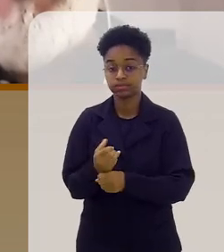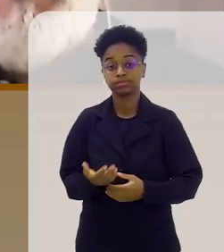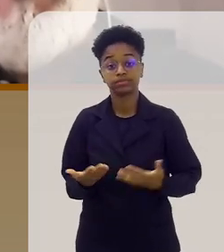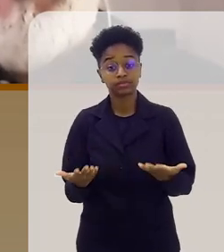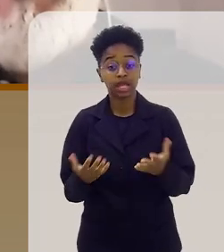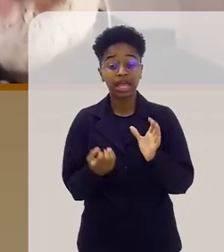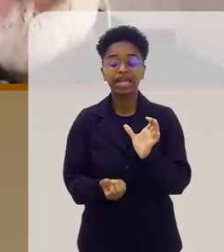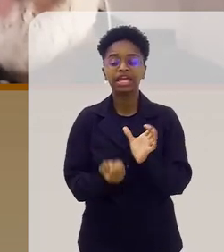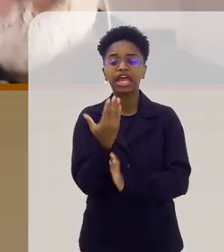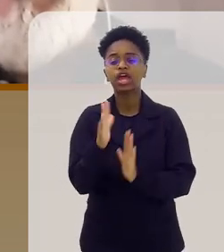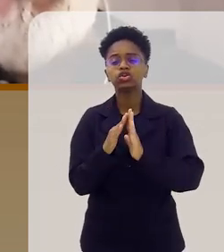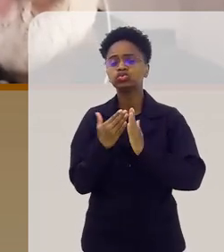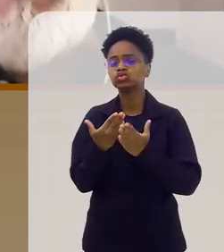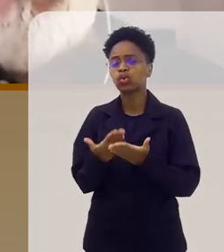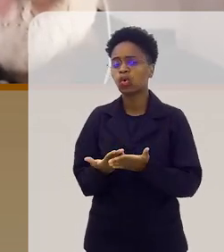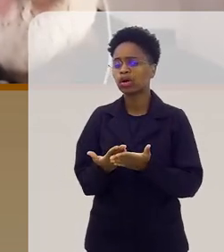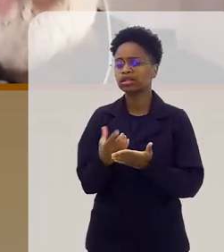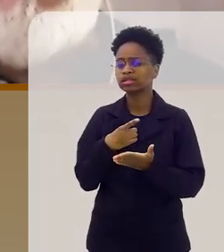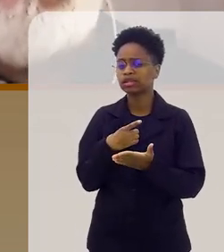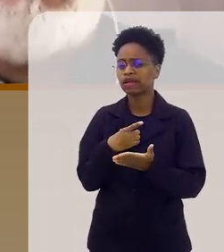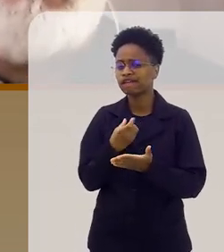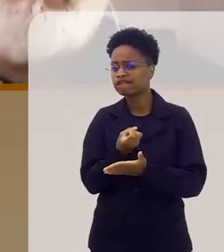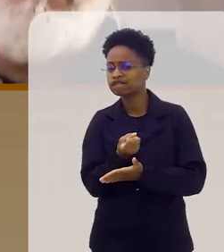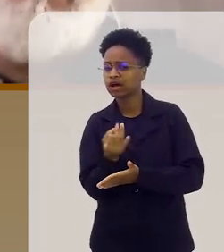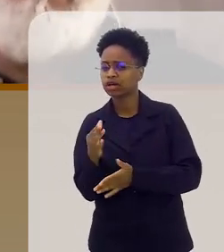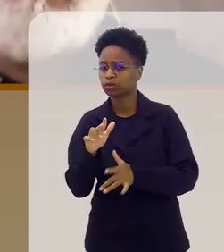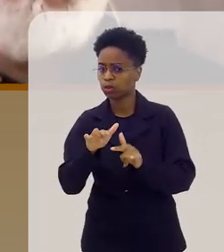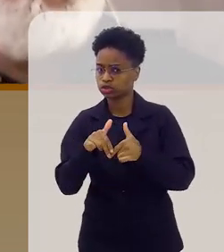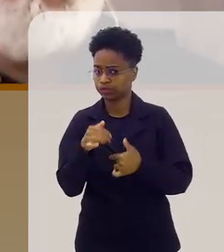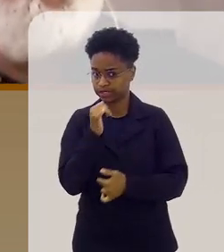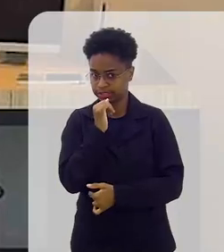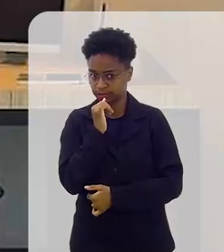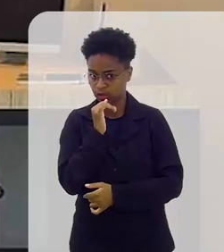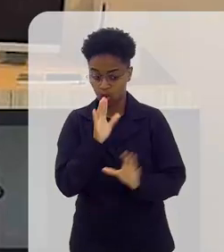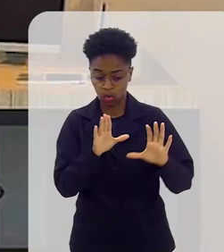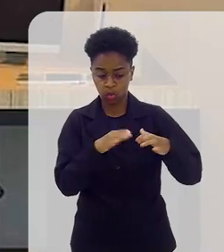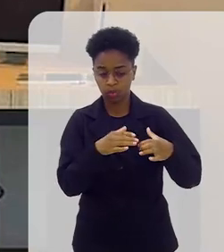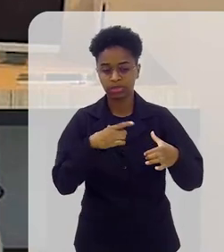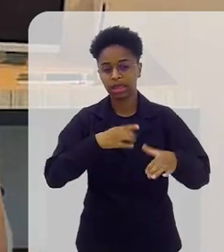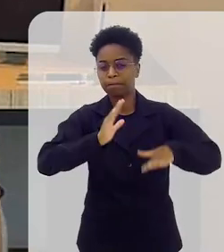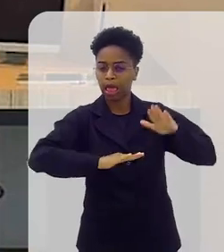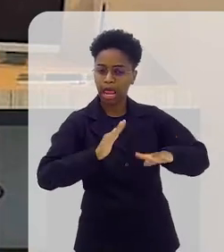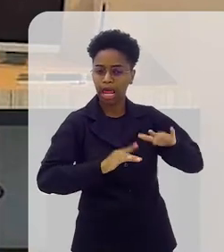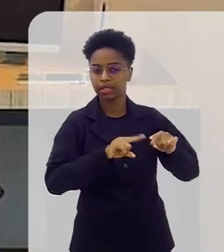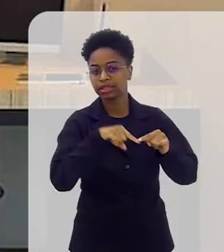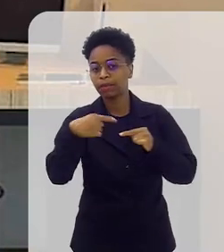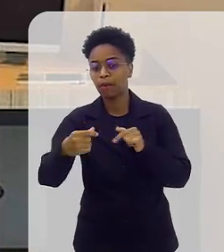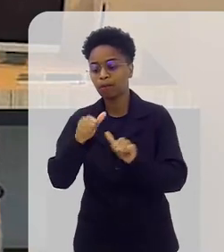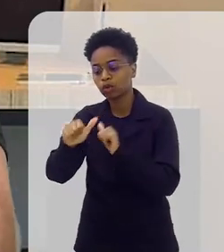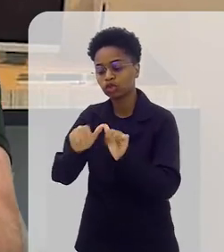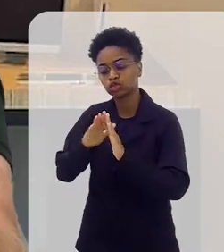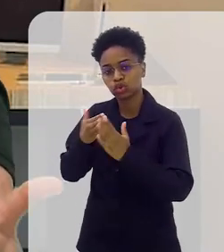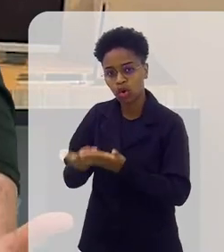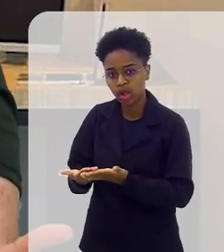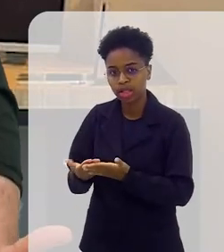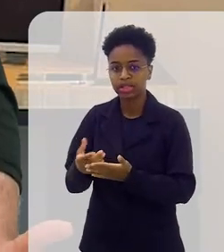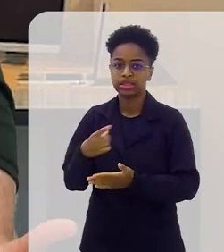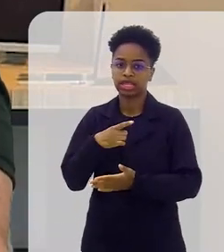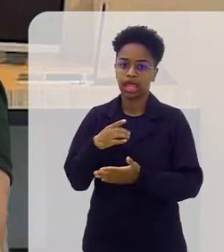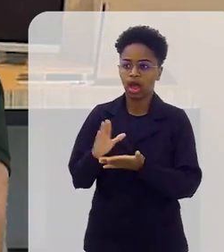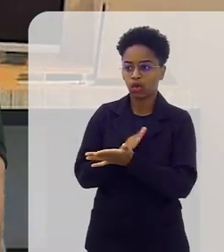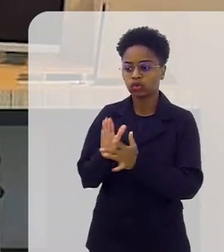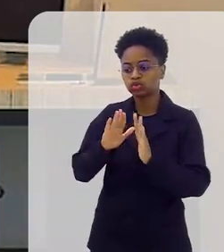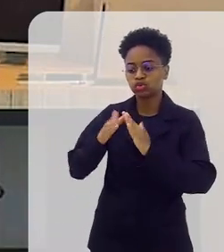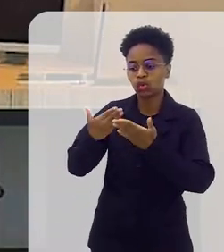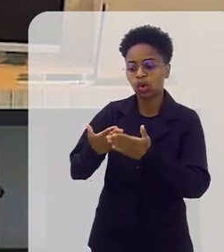A formação de uma escola, o Mauro, tem vários motivos. Por exemplo, um grupo que formou um bloco, que virou escola,